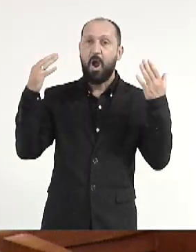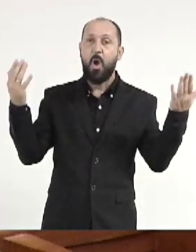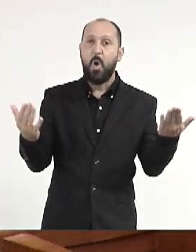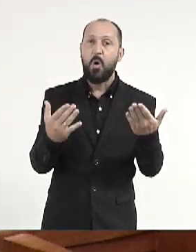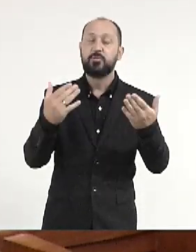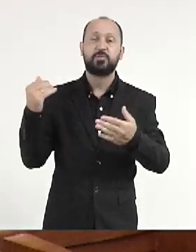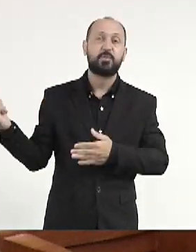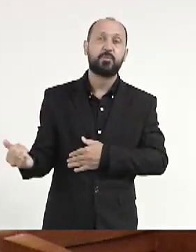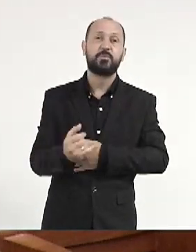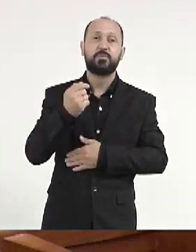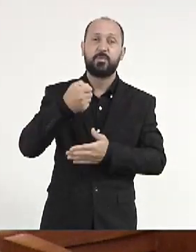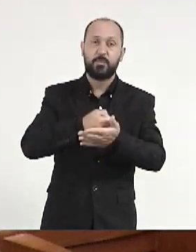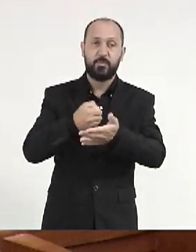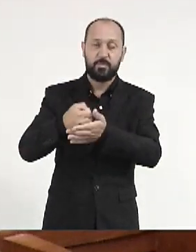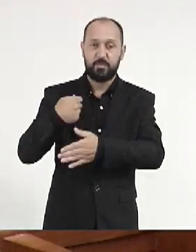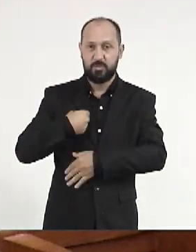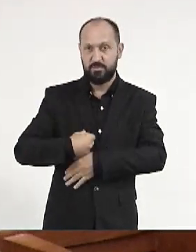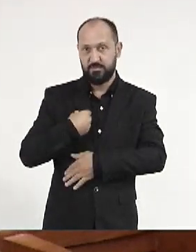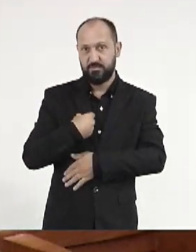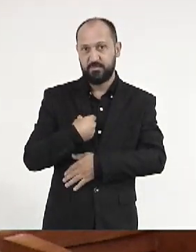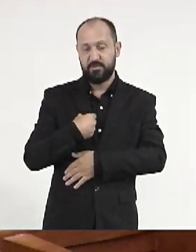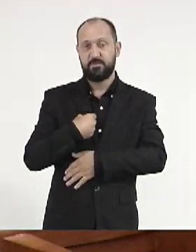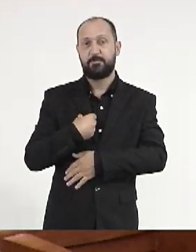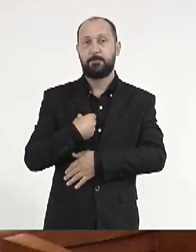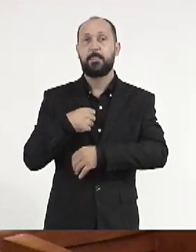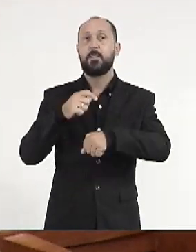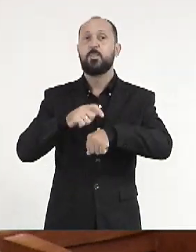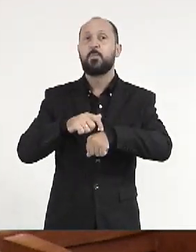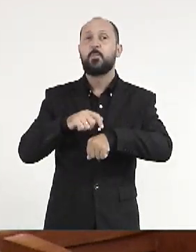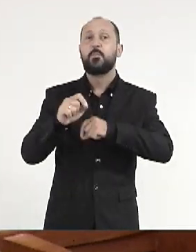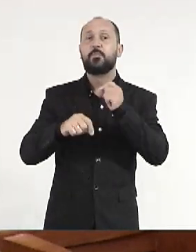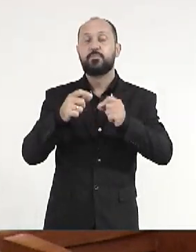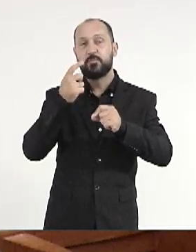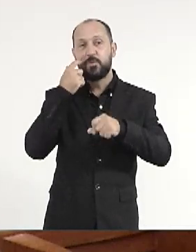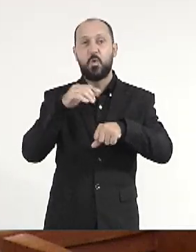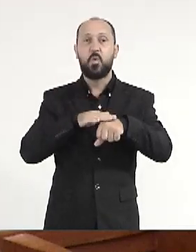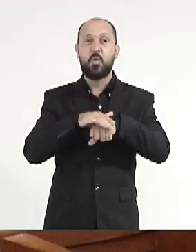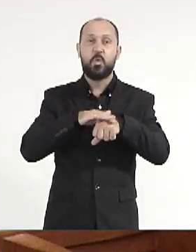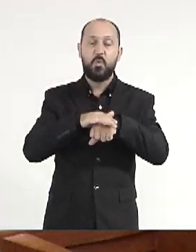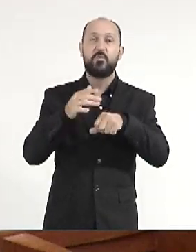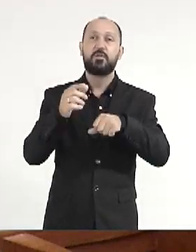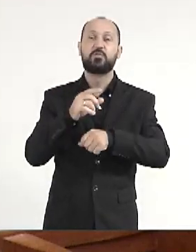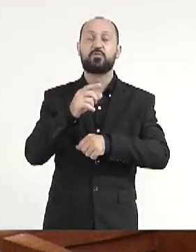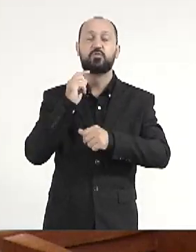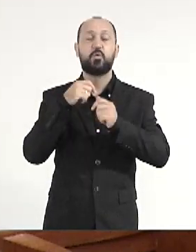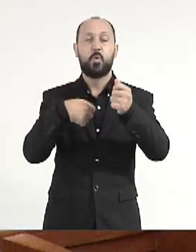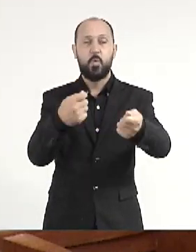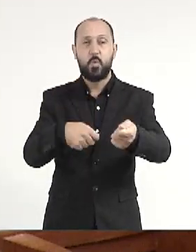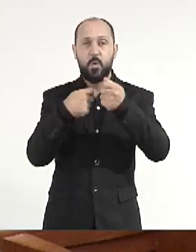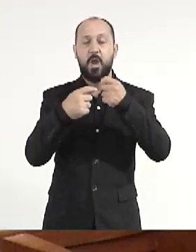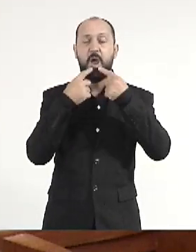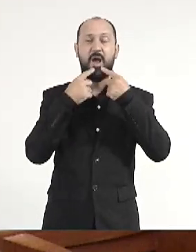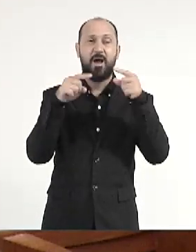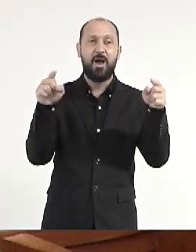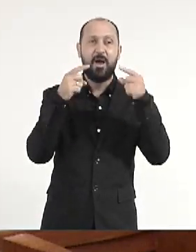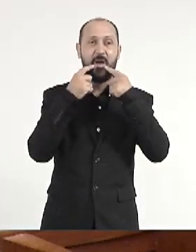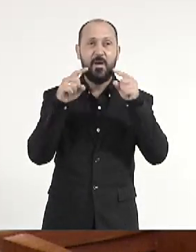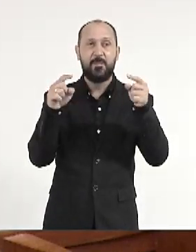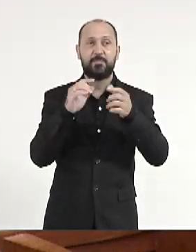é fundamental para garantir as nossas vidas. No momento em que eu vejo, conversando com os pescadores, reclamarem